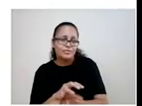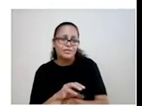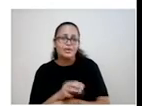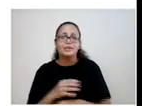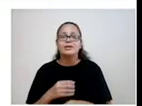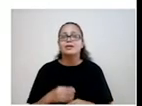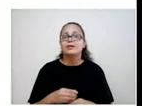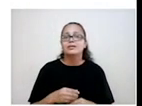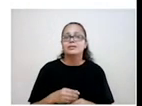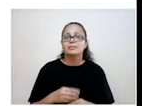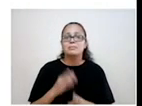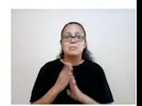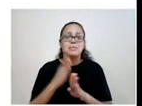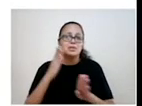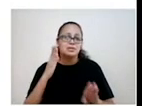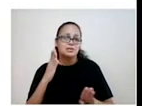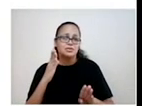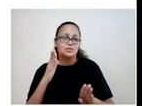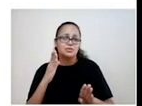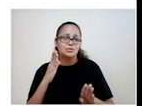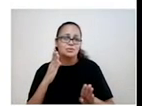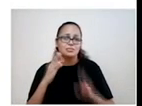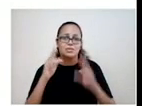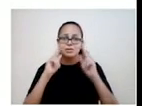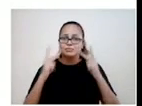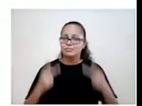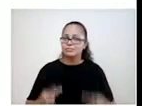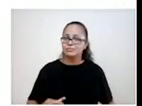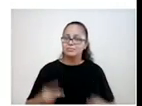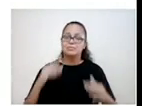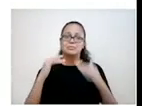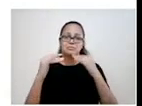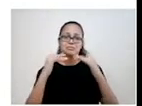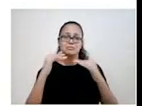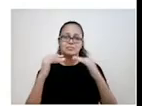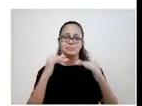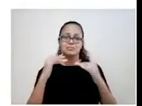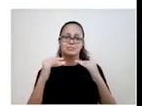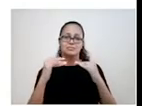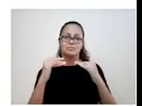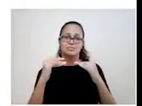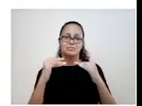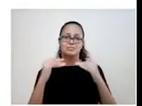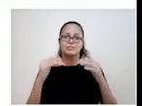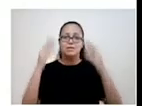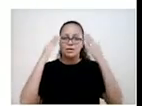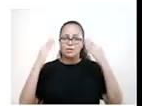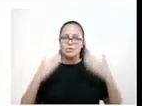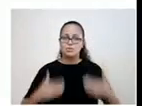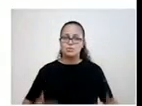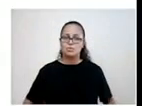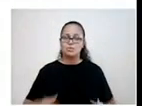humano e seus movimentos. Não à toa ele representava tão bem o corpo humano.